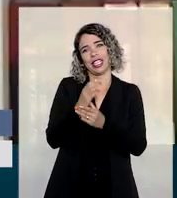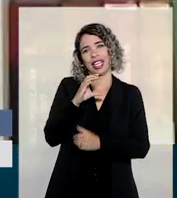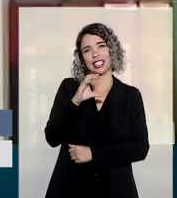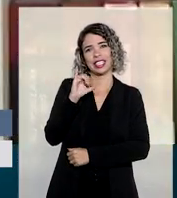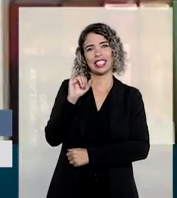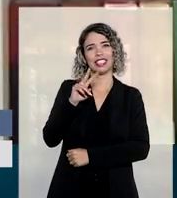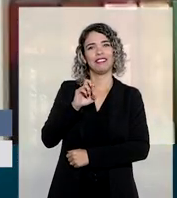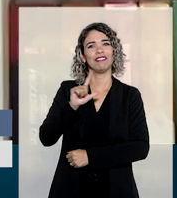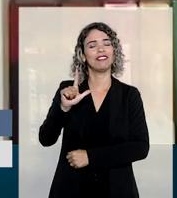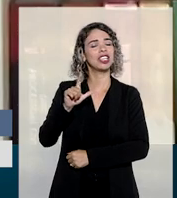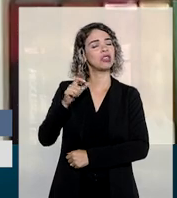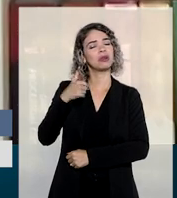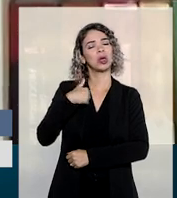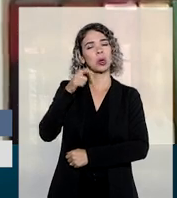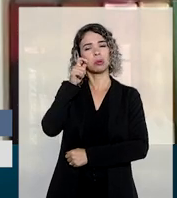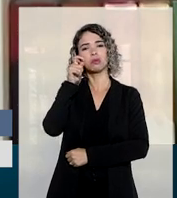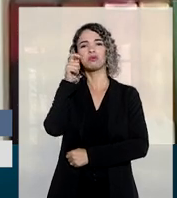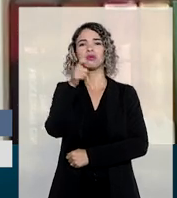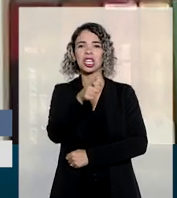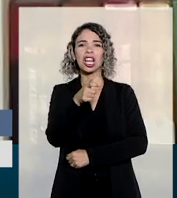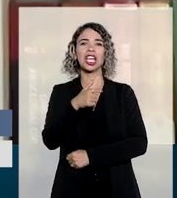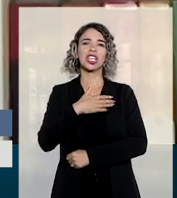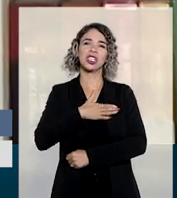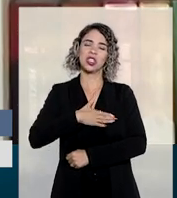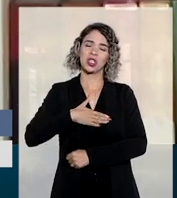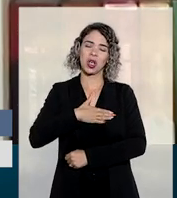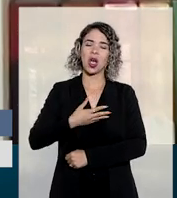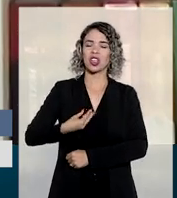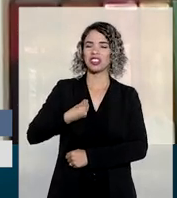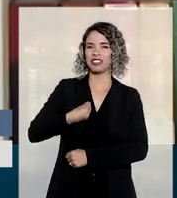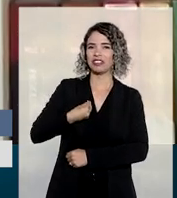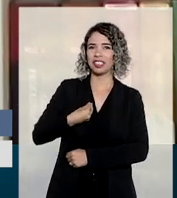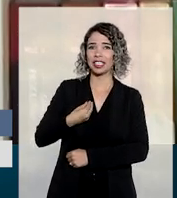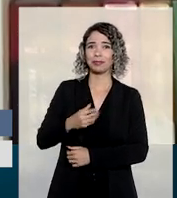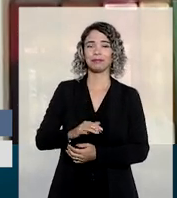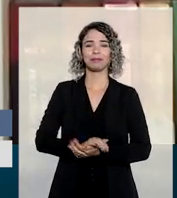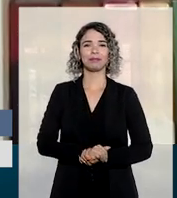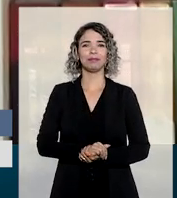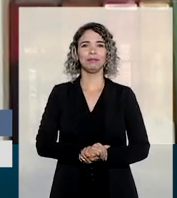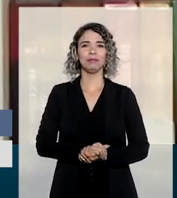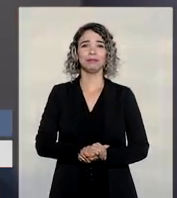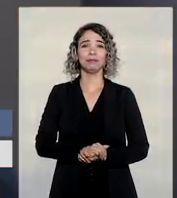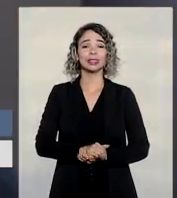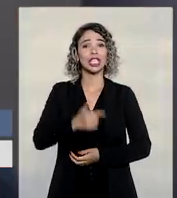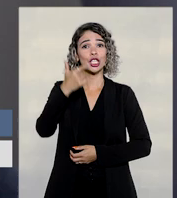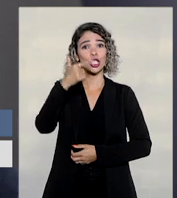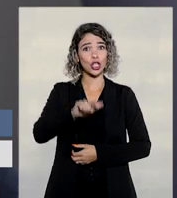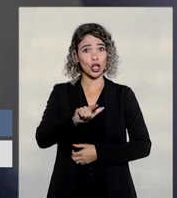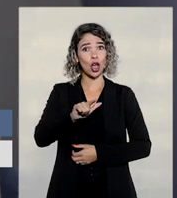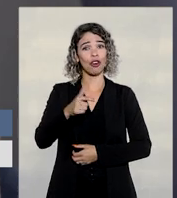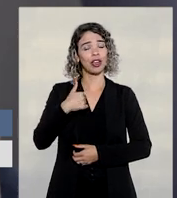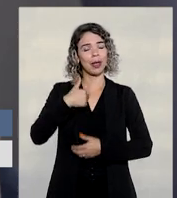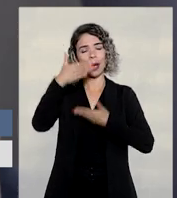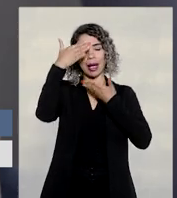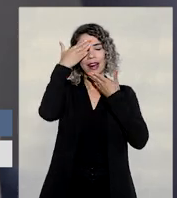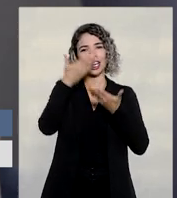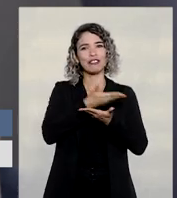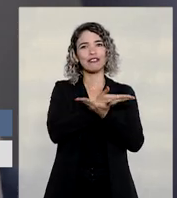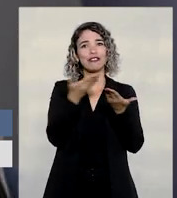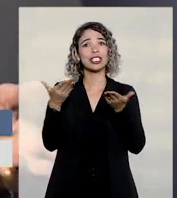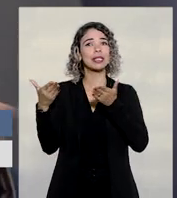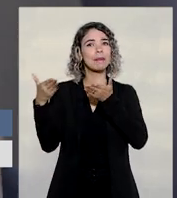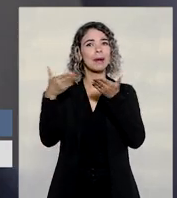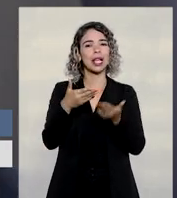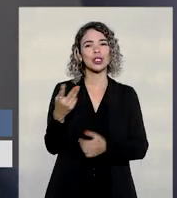falar de processo civil, que é uma das coisas mais interessantes e divertidas da vida. Mais uma vez, em nome de toda a